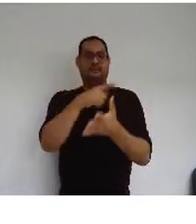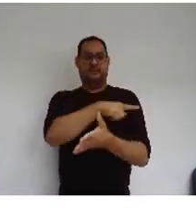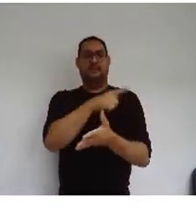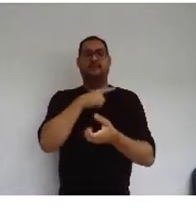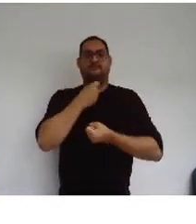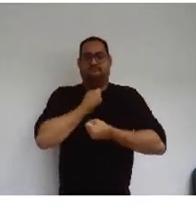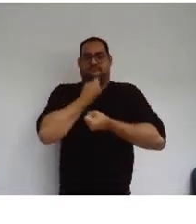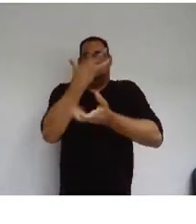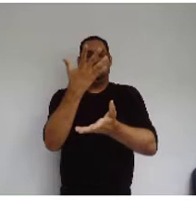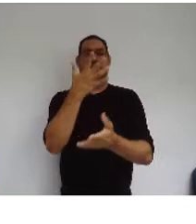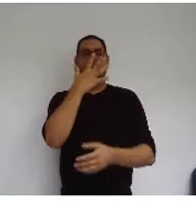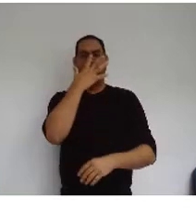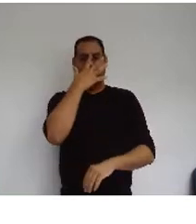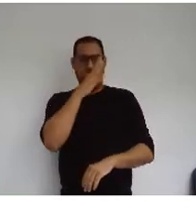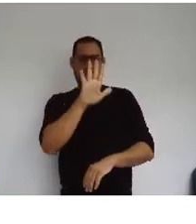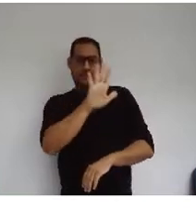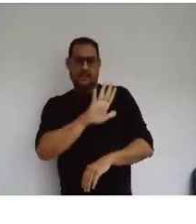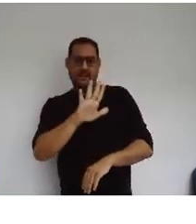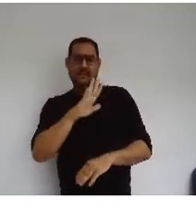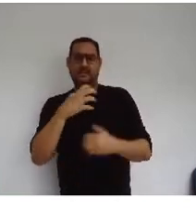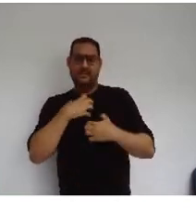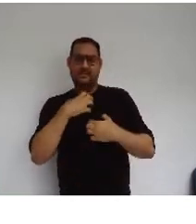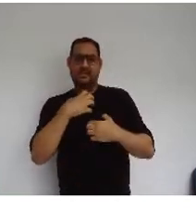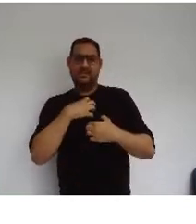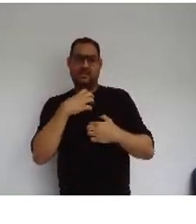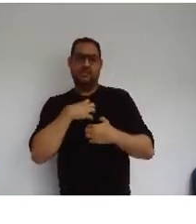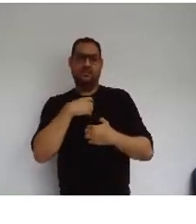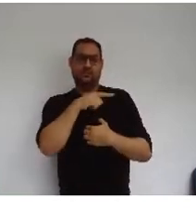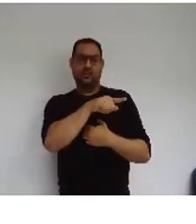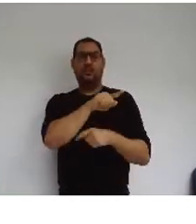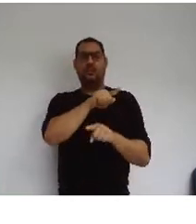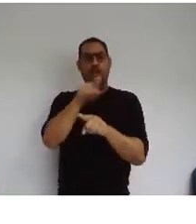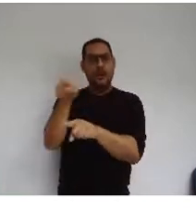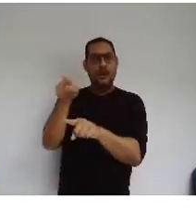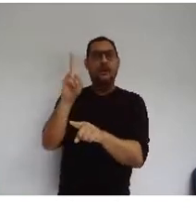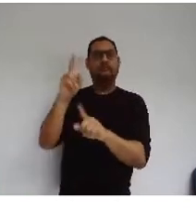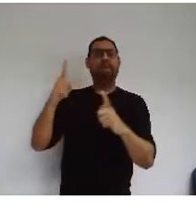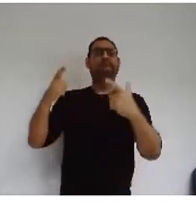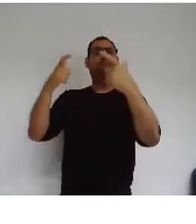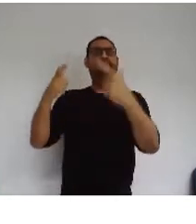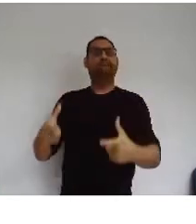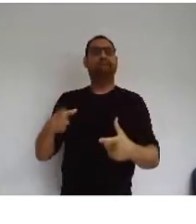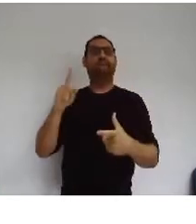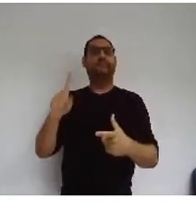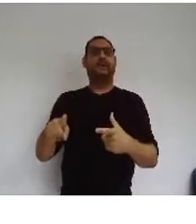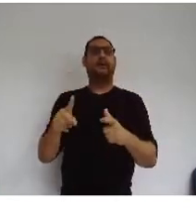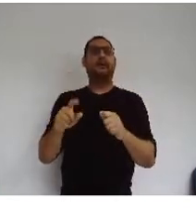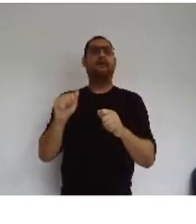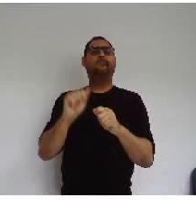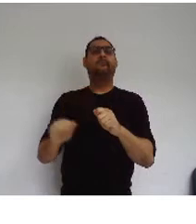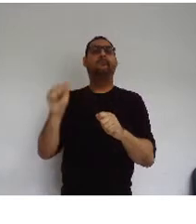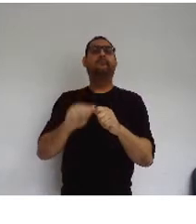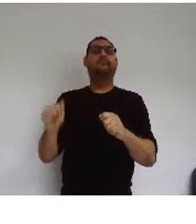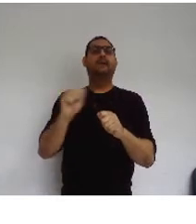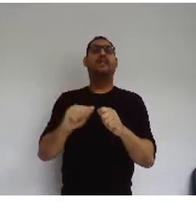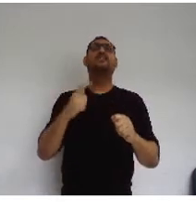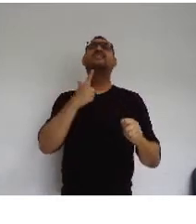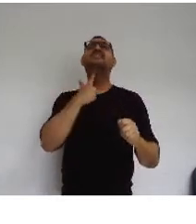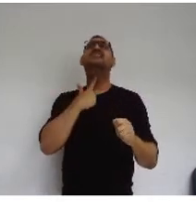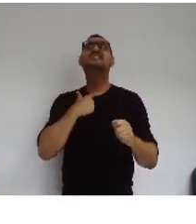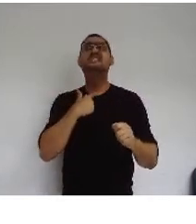que claramente identificam o lugar como um lugar para realização do desejo